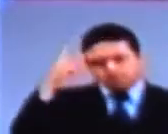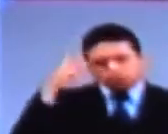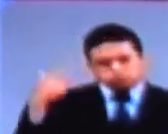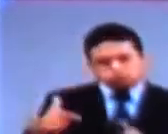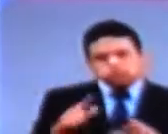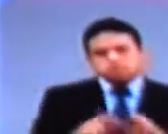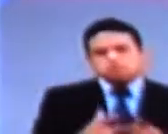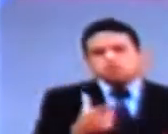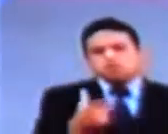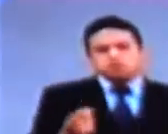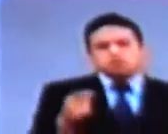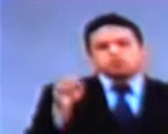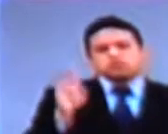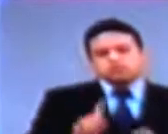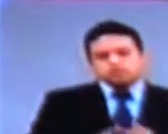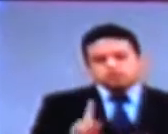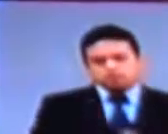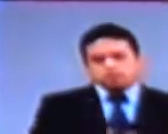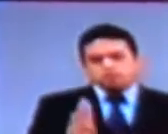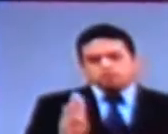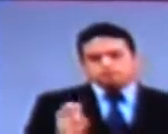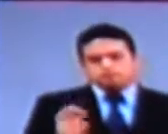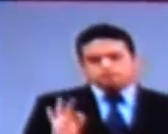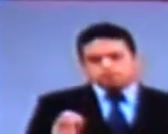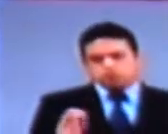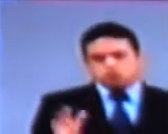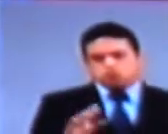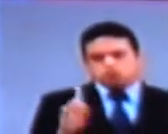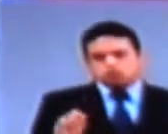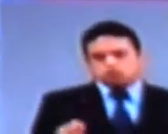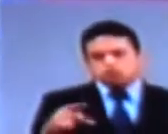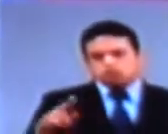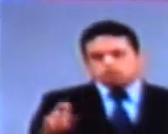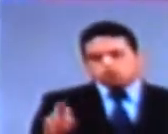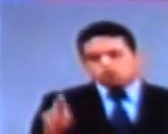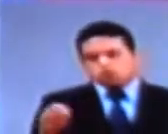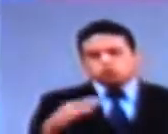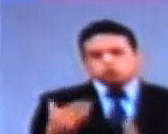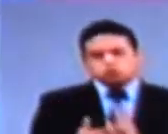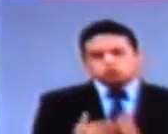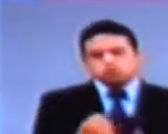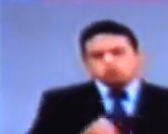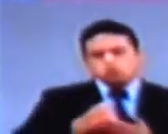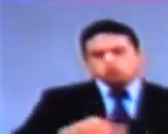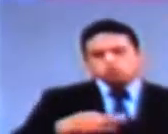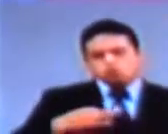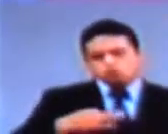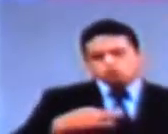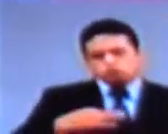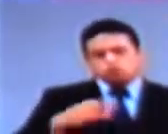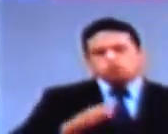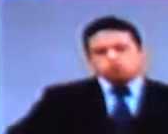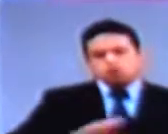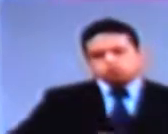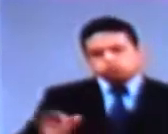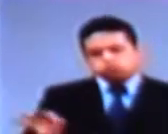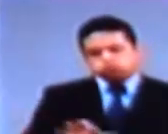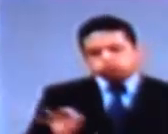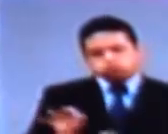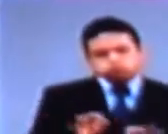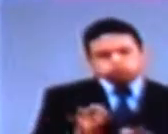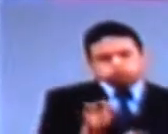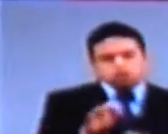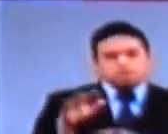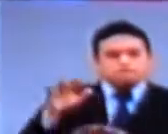disponibilizados 20 do Beco da Poeira, agradeço meu amigo Benedito, e a todos os colaboradores voluntários deste grande evento. Que, se Deus